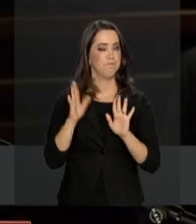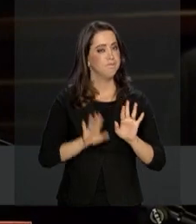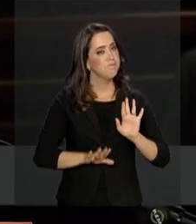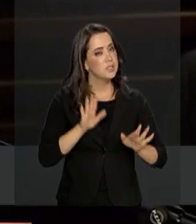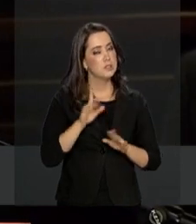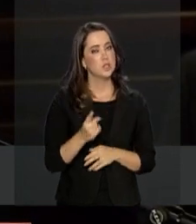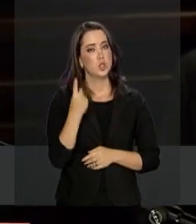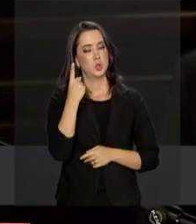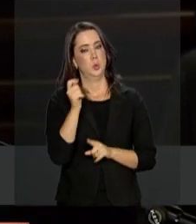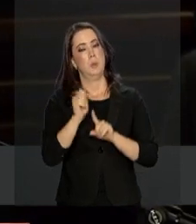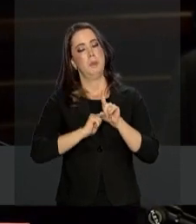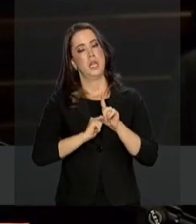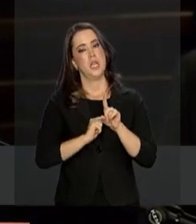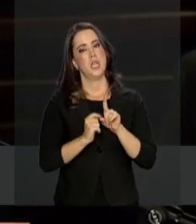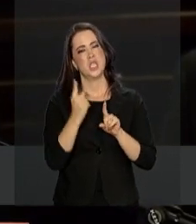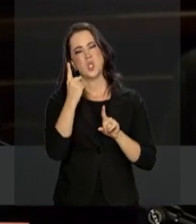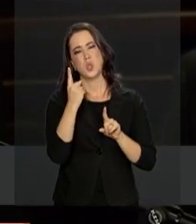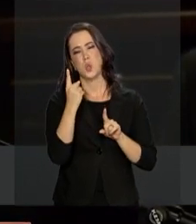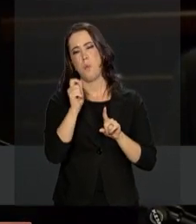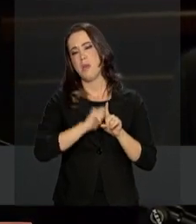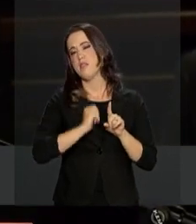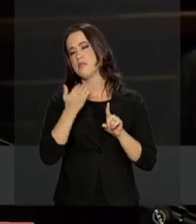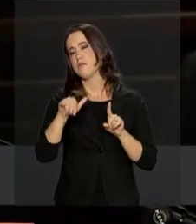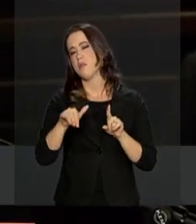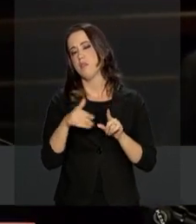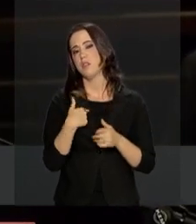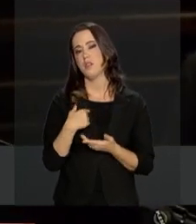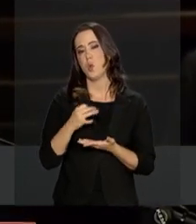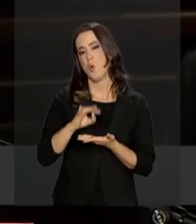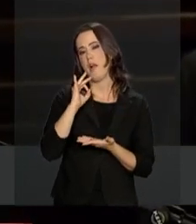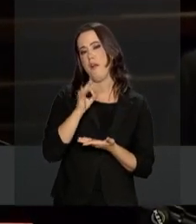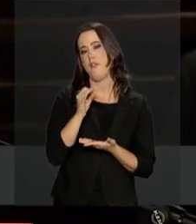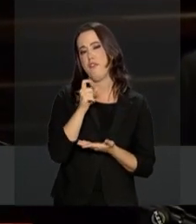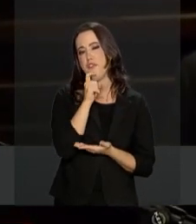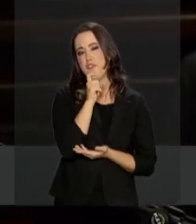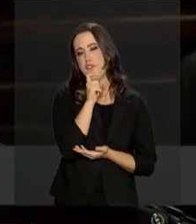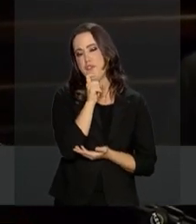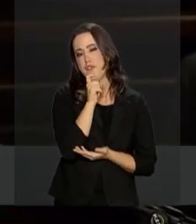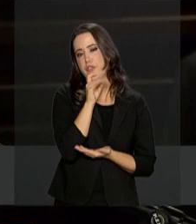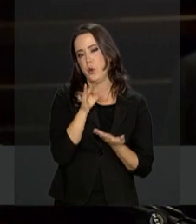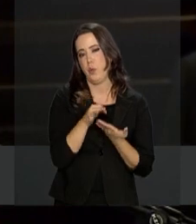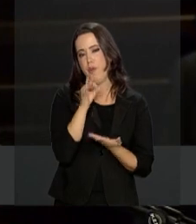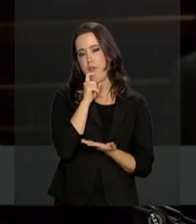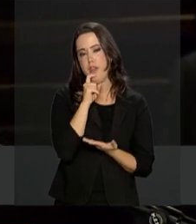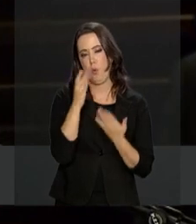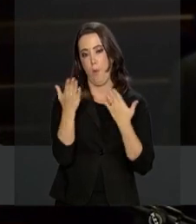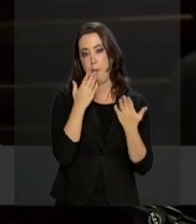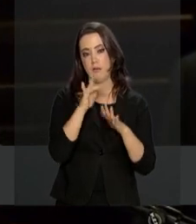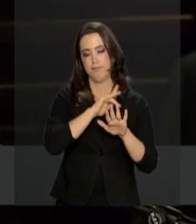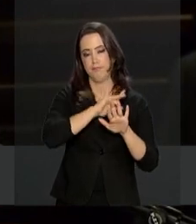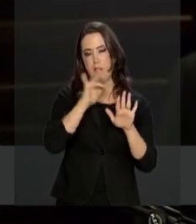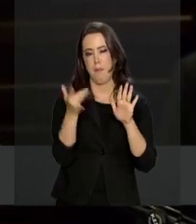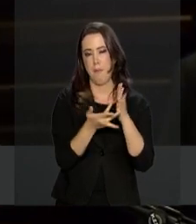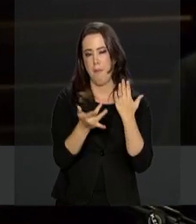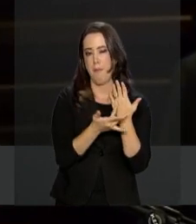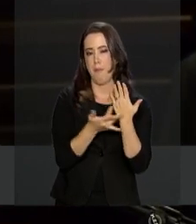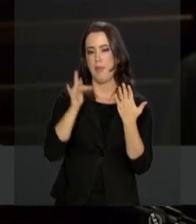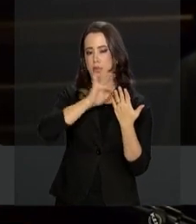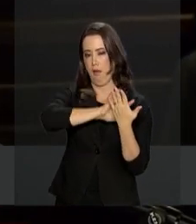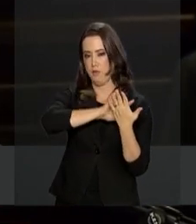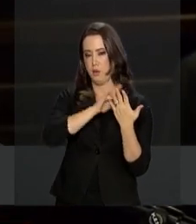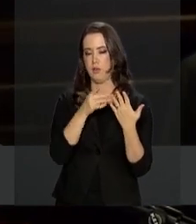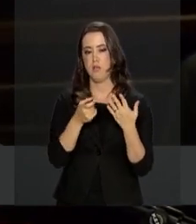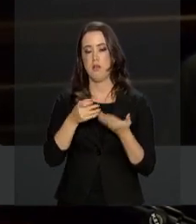mês do final do mandato o seu café que fica frio sobre ficar fio e muitas vezes aparece eu vou dizer uma coisa